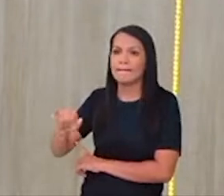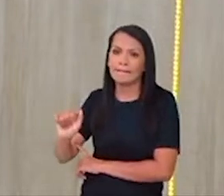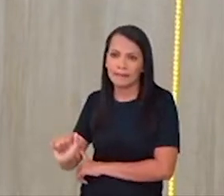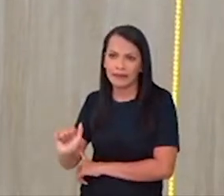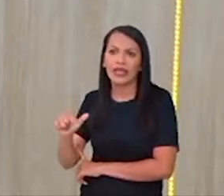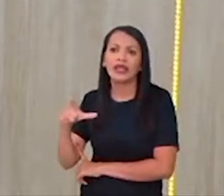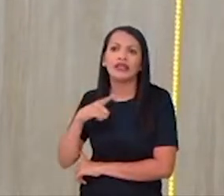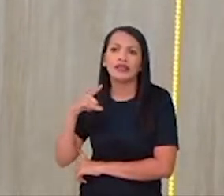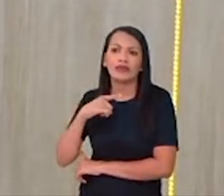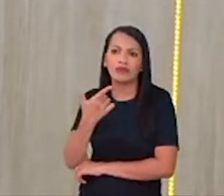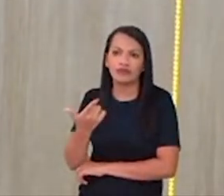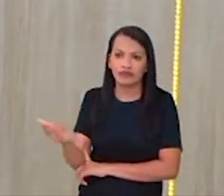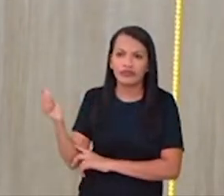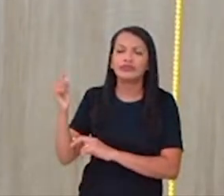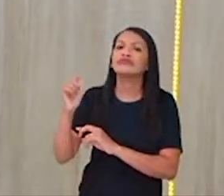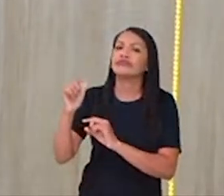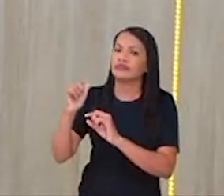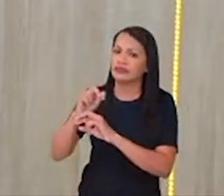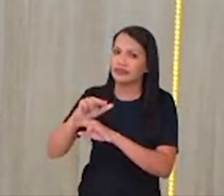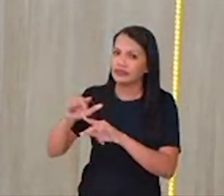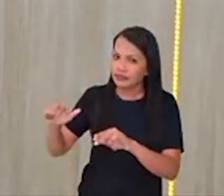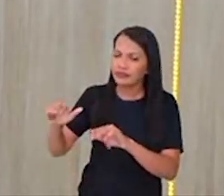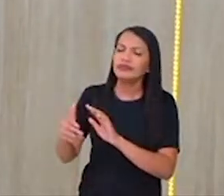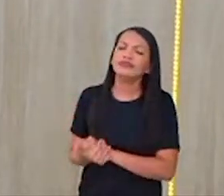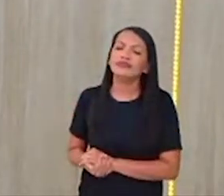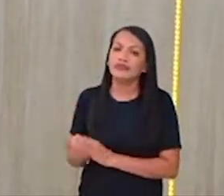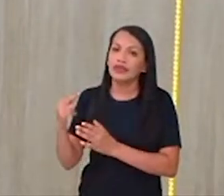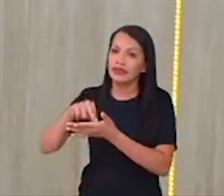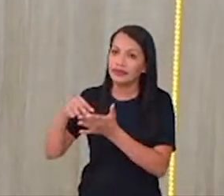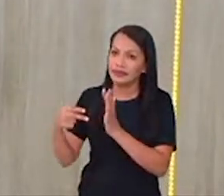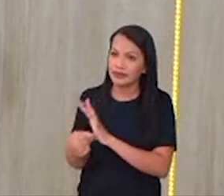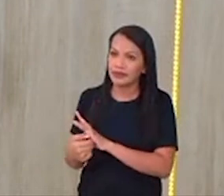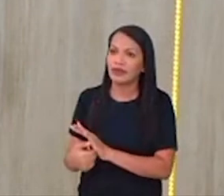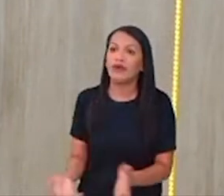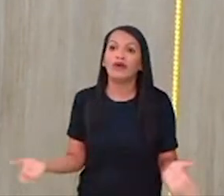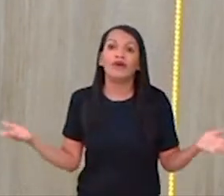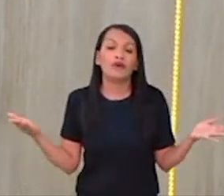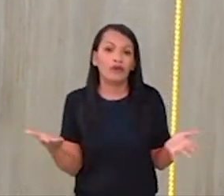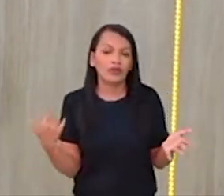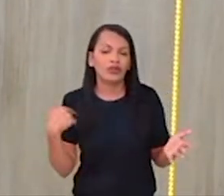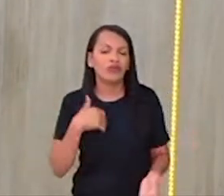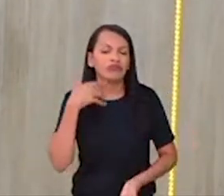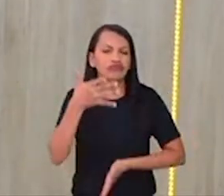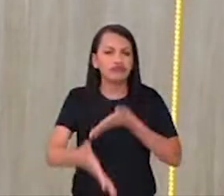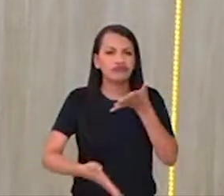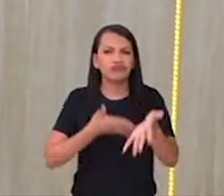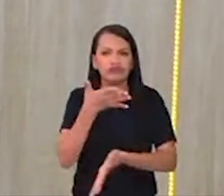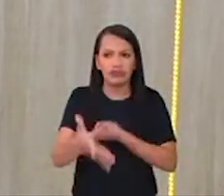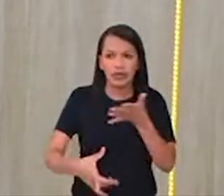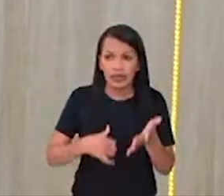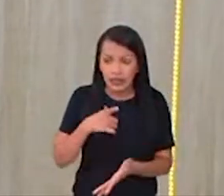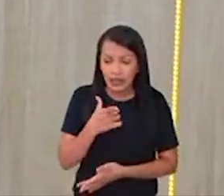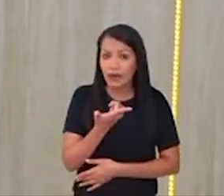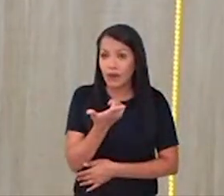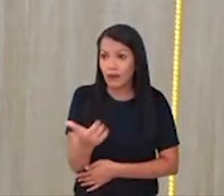outro. Ufa, né, gente? Eu tô aqui falando pelos cotovelos. E aqui a gente tem ainda mais alguns conceitos,